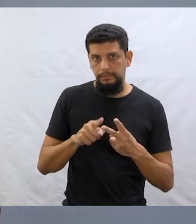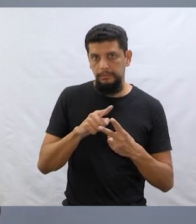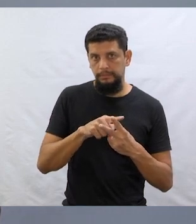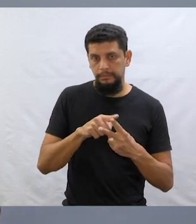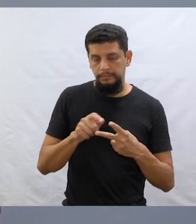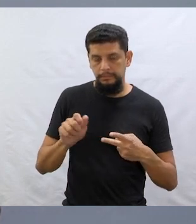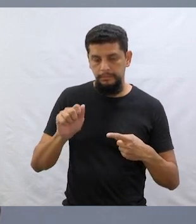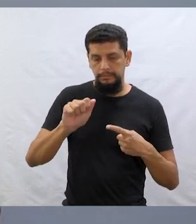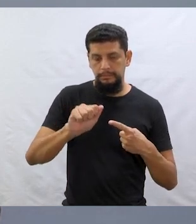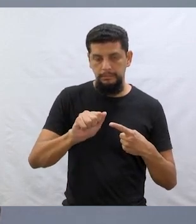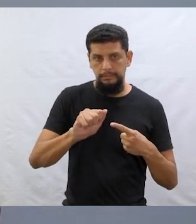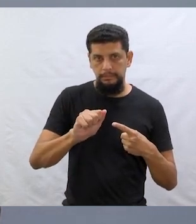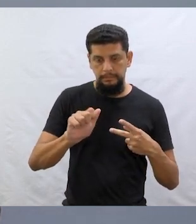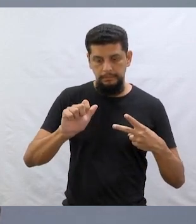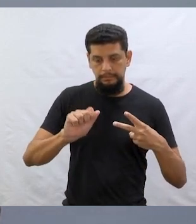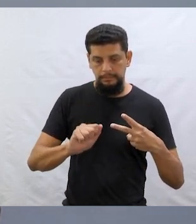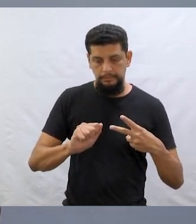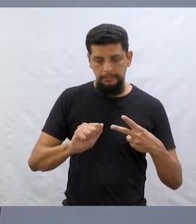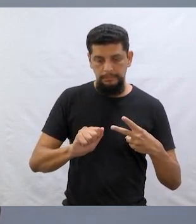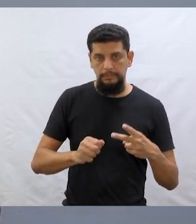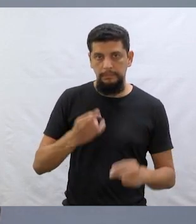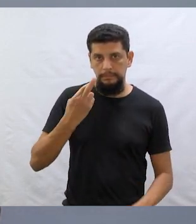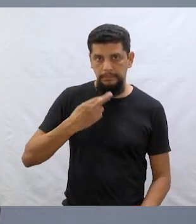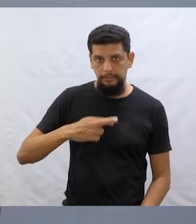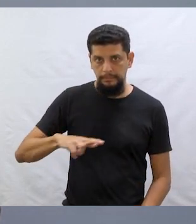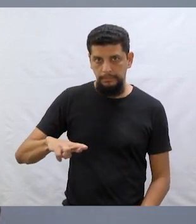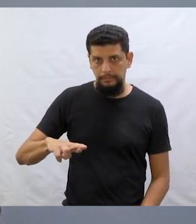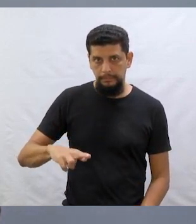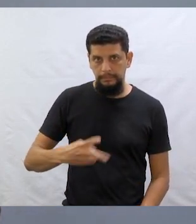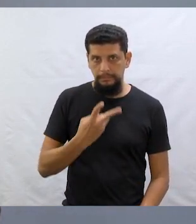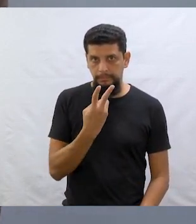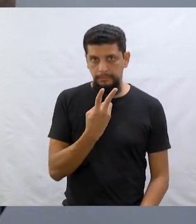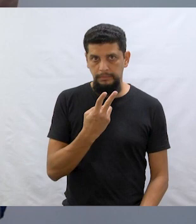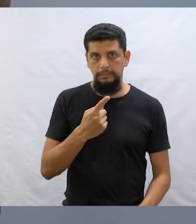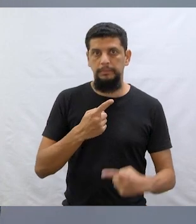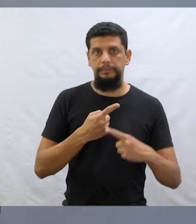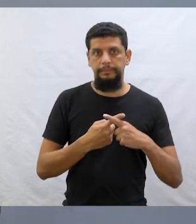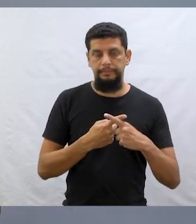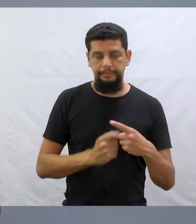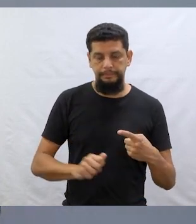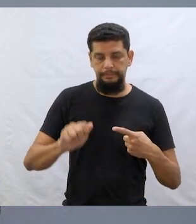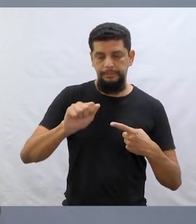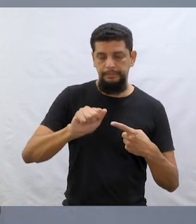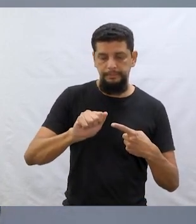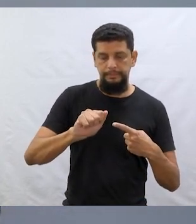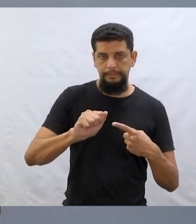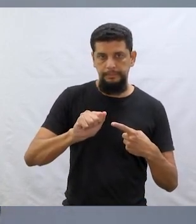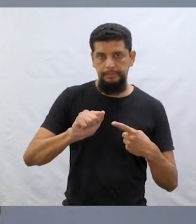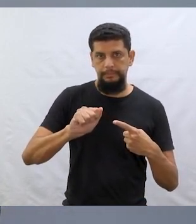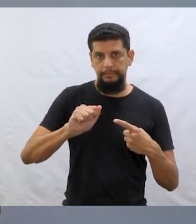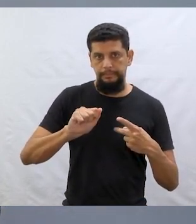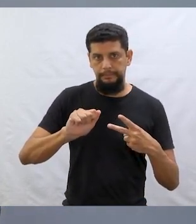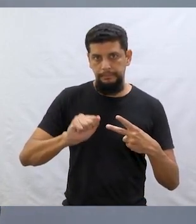ela repete duas vezes. A e o A, ó.